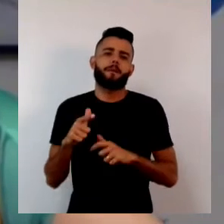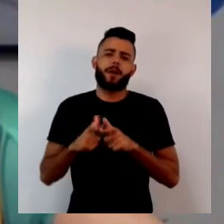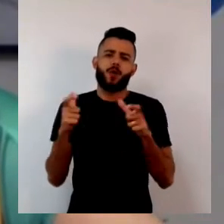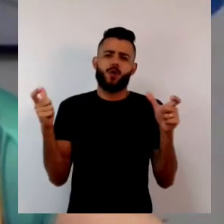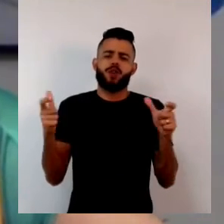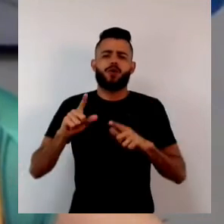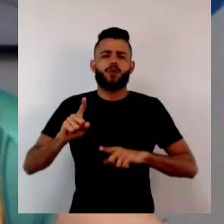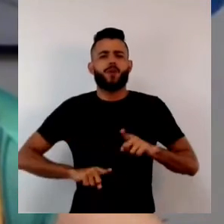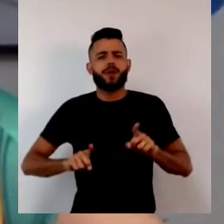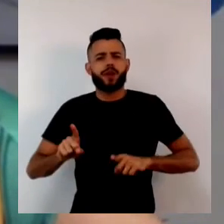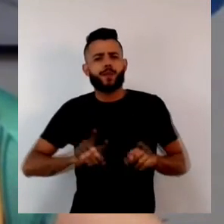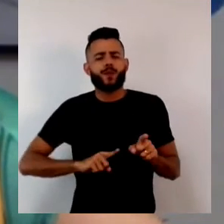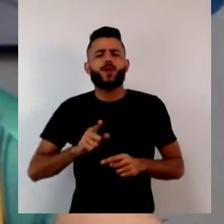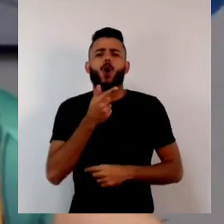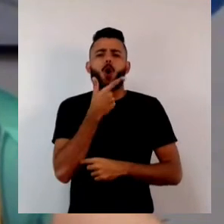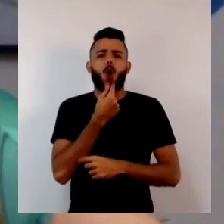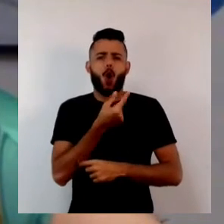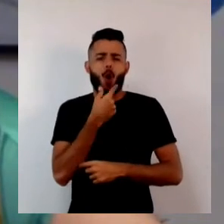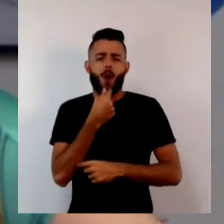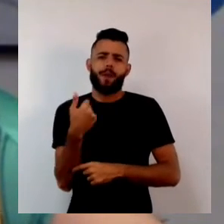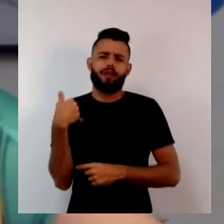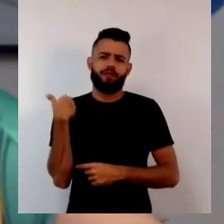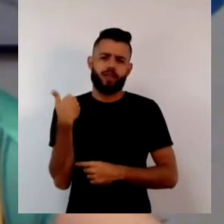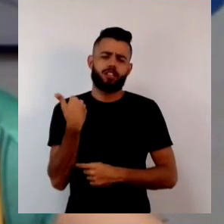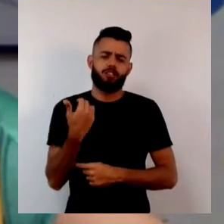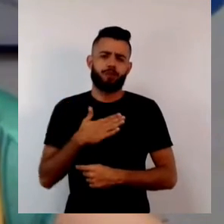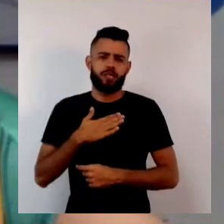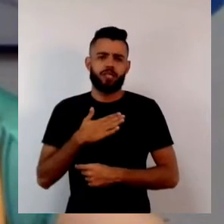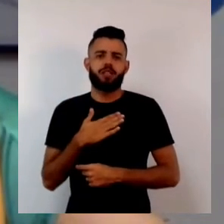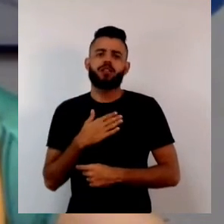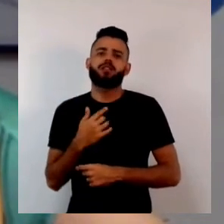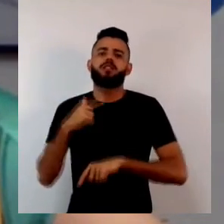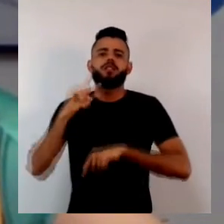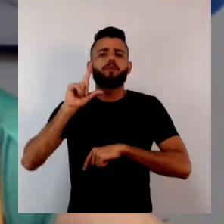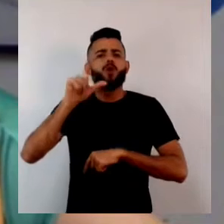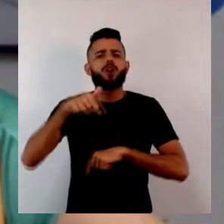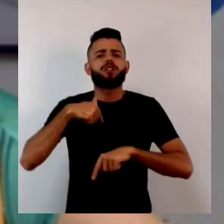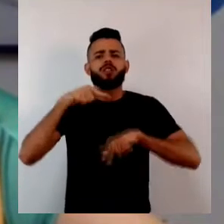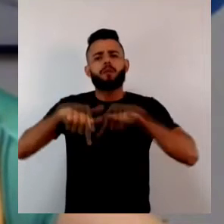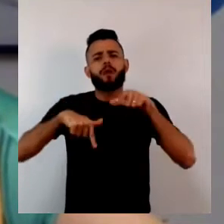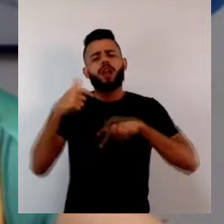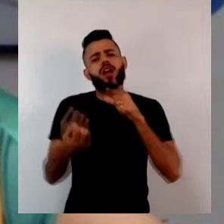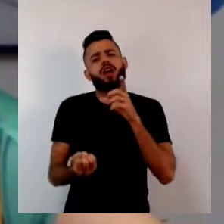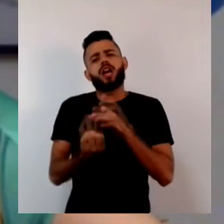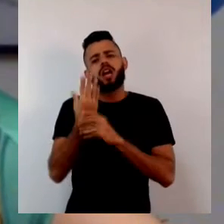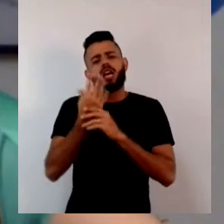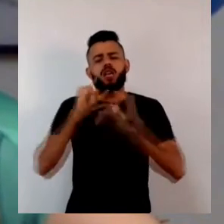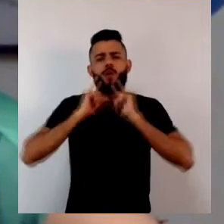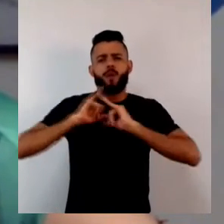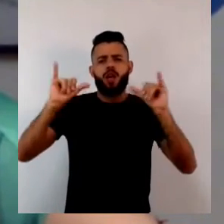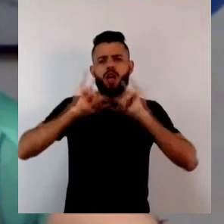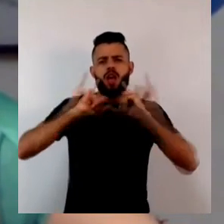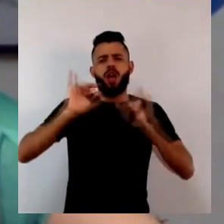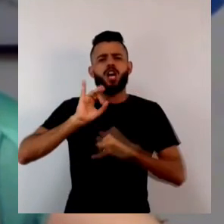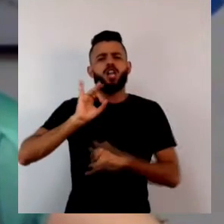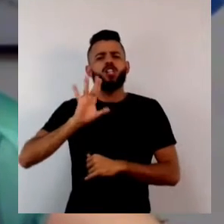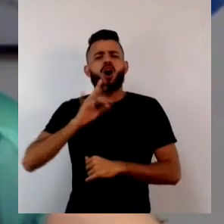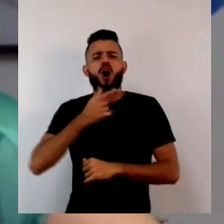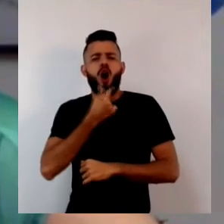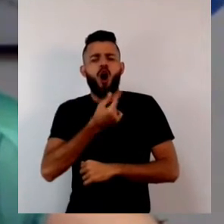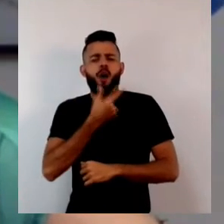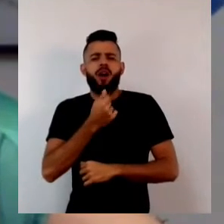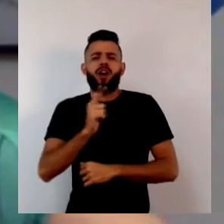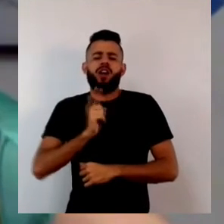idade. Depois eu fui trabalhar em criação publicitária, que era só homens. Quando eu tinha mais uma mulher comigo, falavam, já